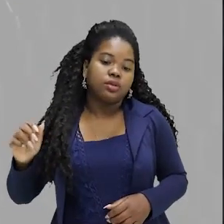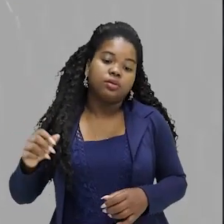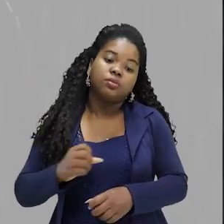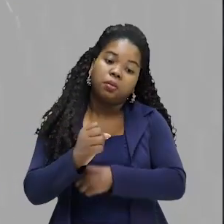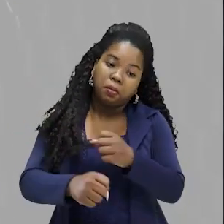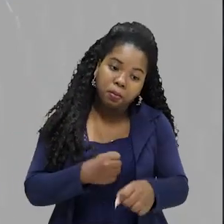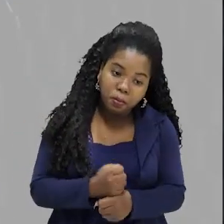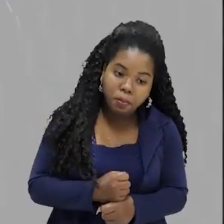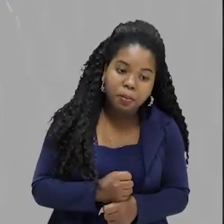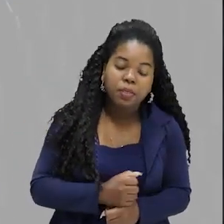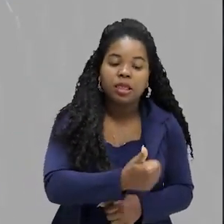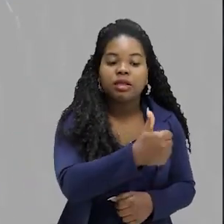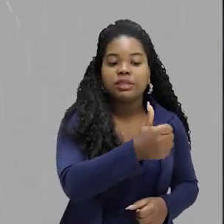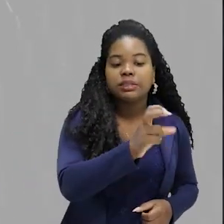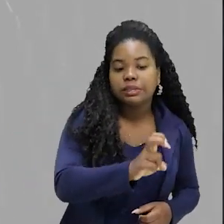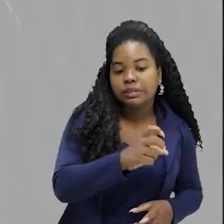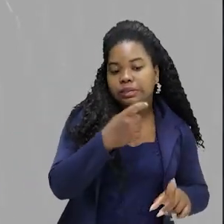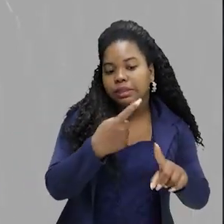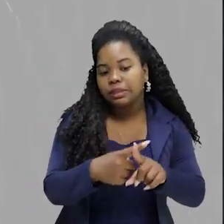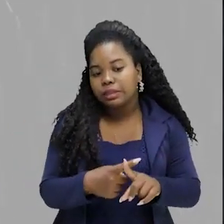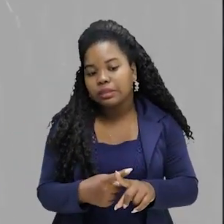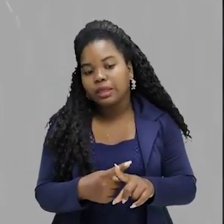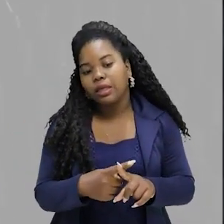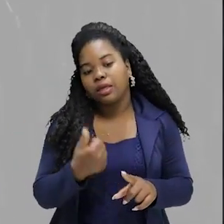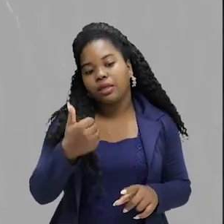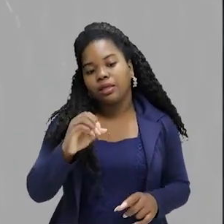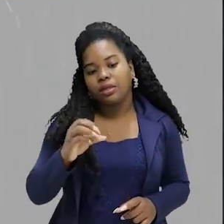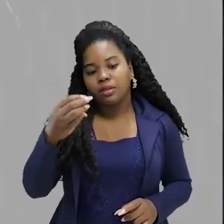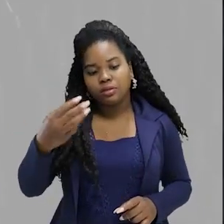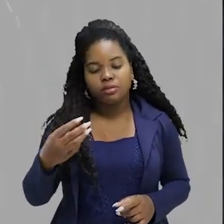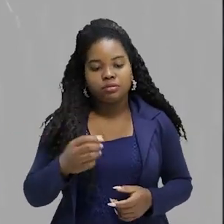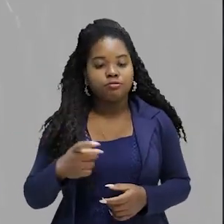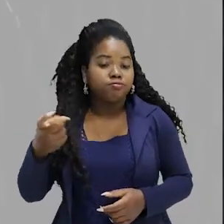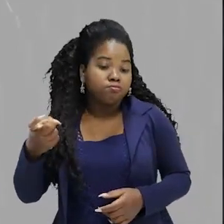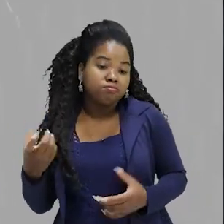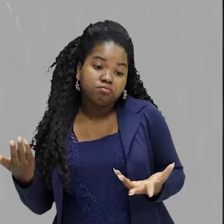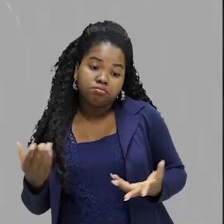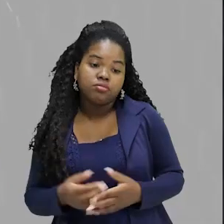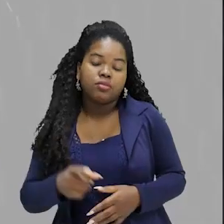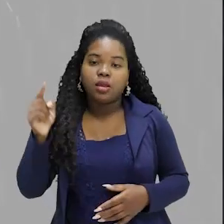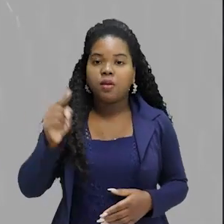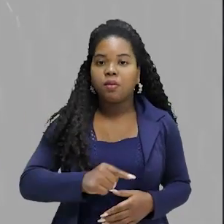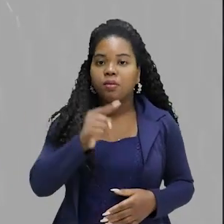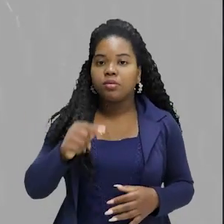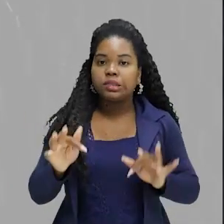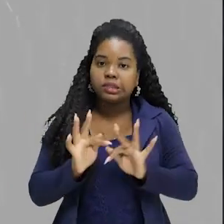ano. 115 mil automóveis vão produzir X. Uma regra de 3